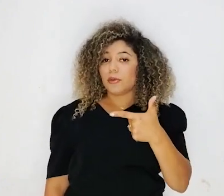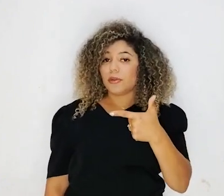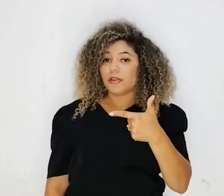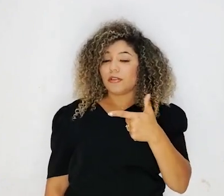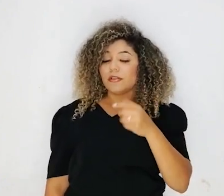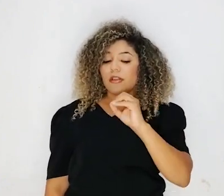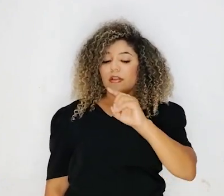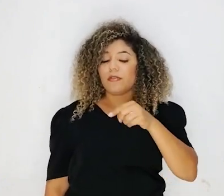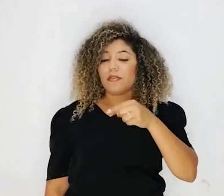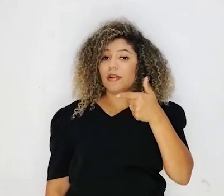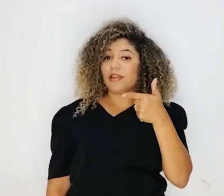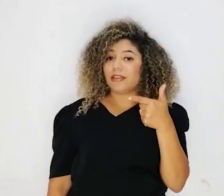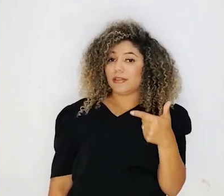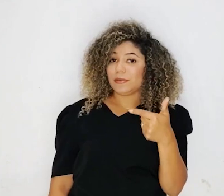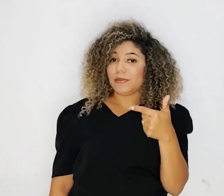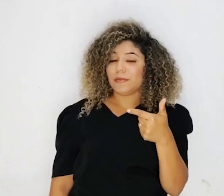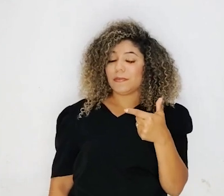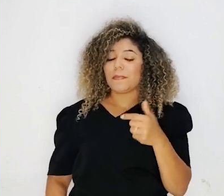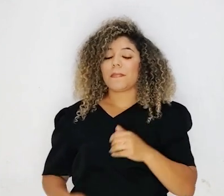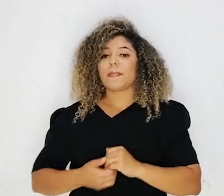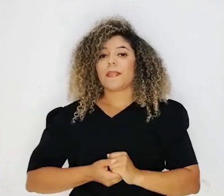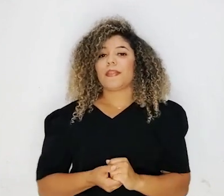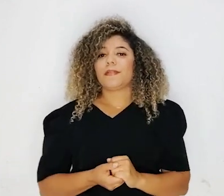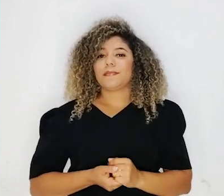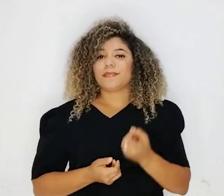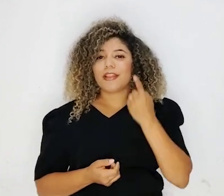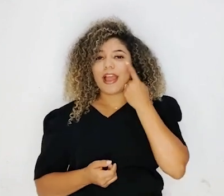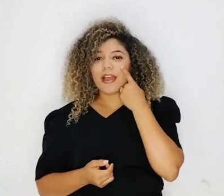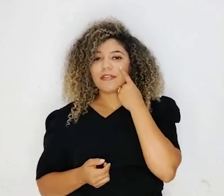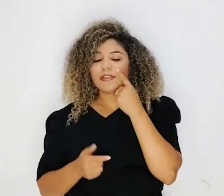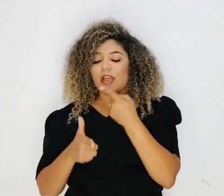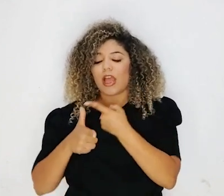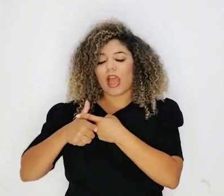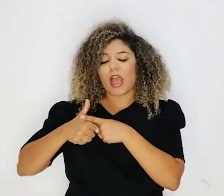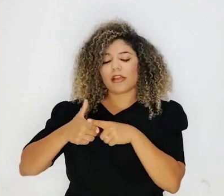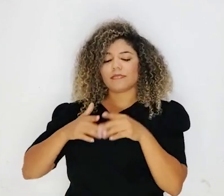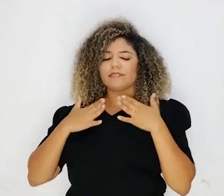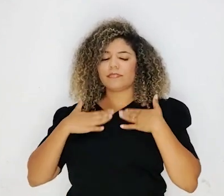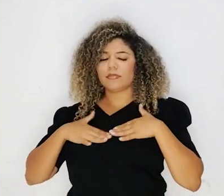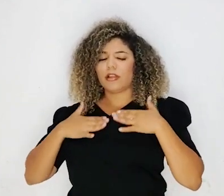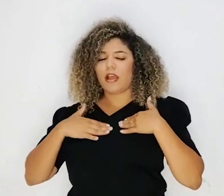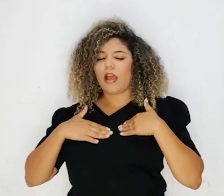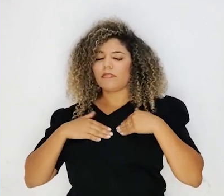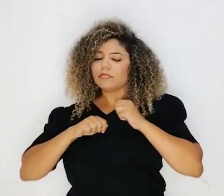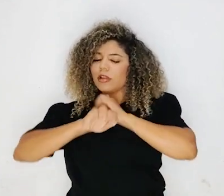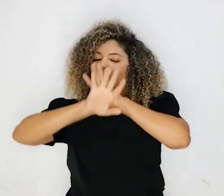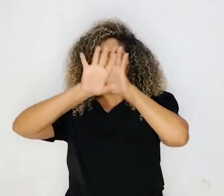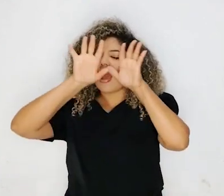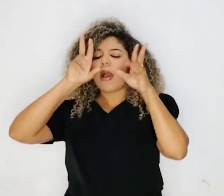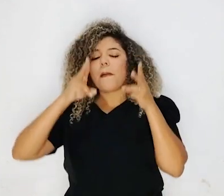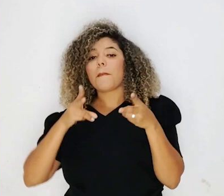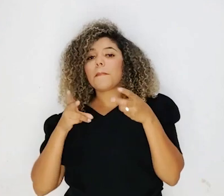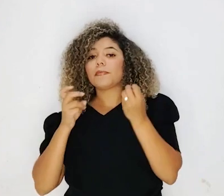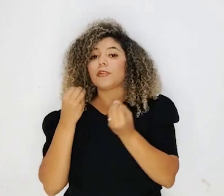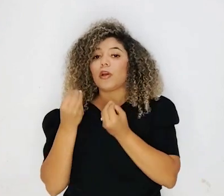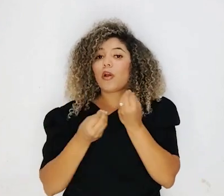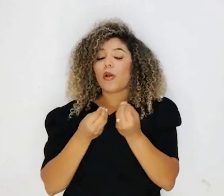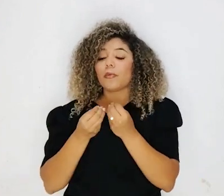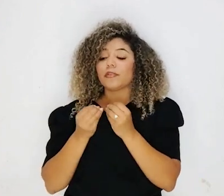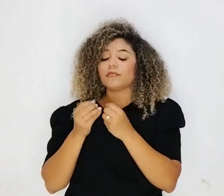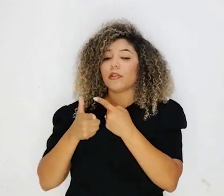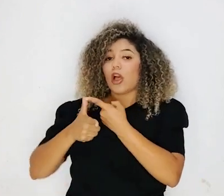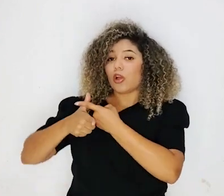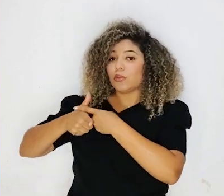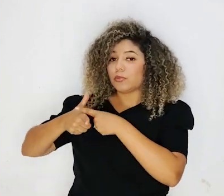0,2, tá bom? E aí, olha só, vou fazer essa divisão aqui com mais calma, para vocês perceberem como que a gente está